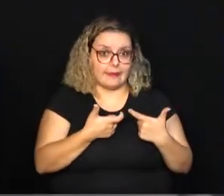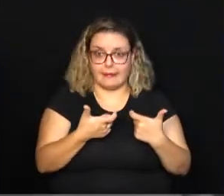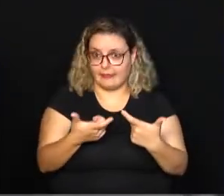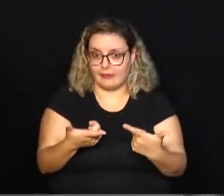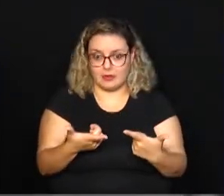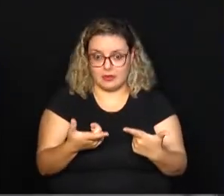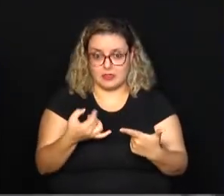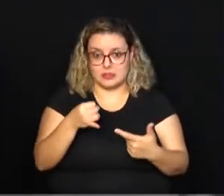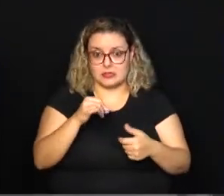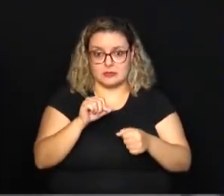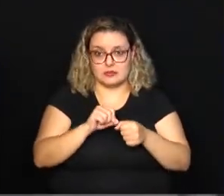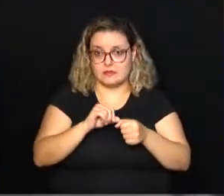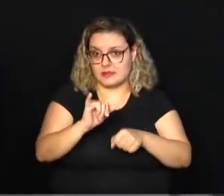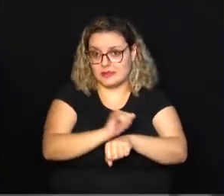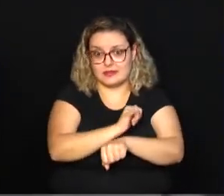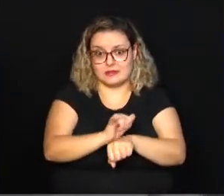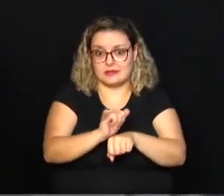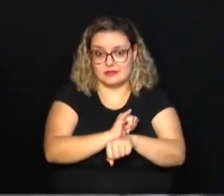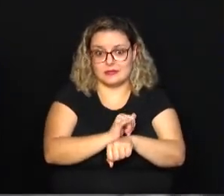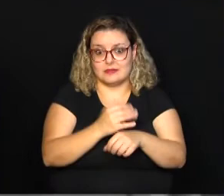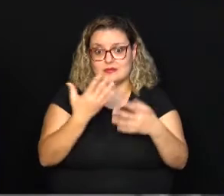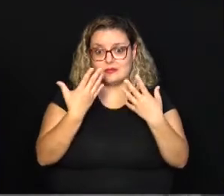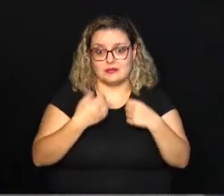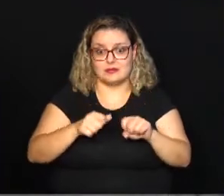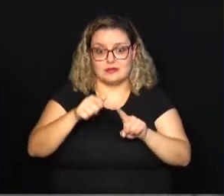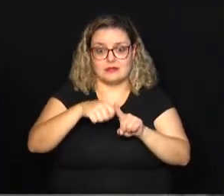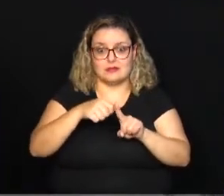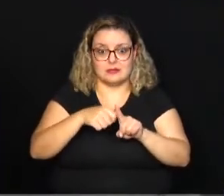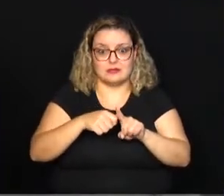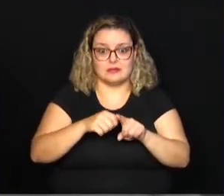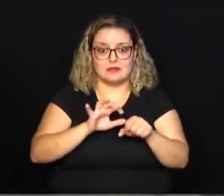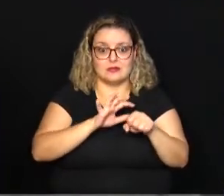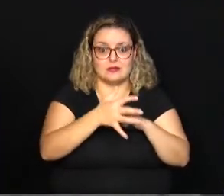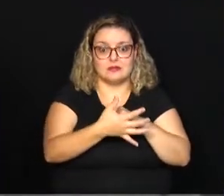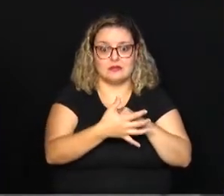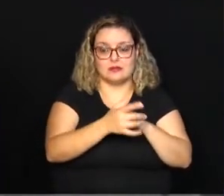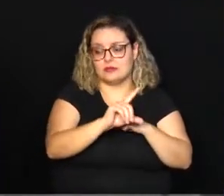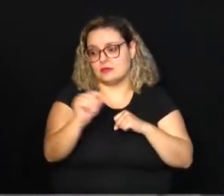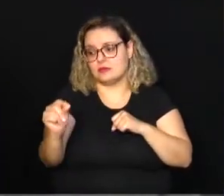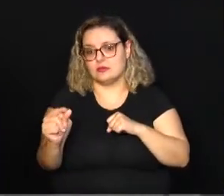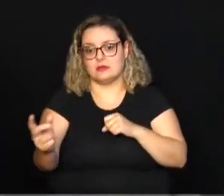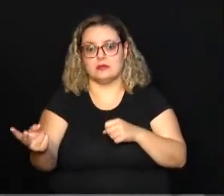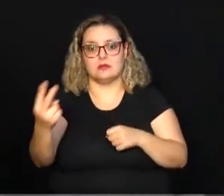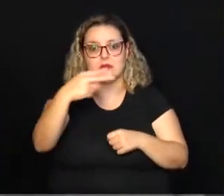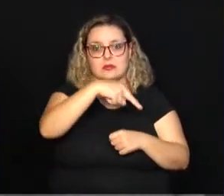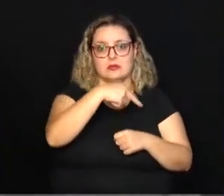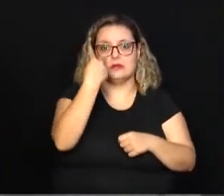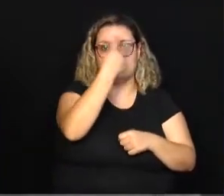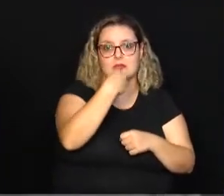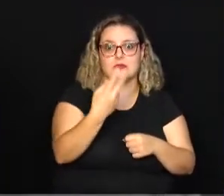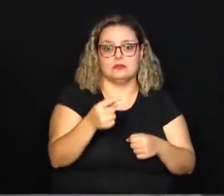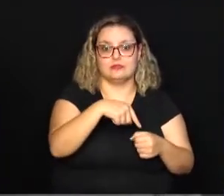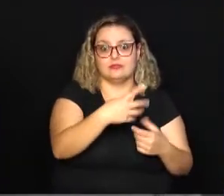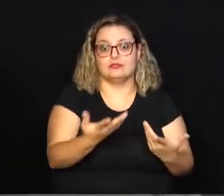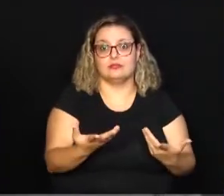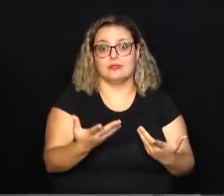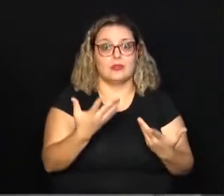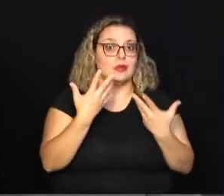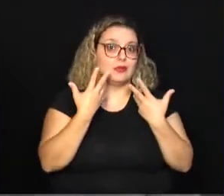fizer essa manobra, eu não recebo, por exemplo, saiu a Covid hoje, entrou outro daqui 2 horas, eu não recebo o dia inteiro por isso.